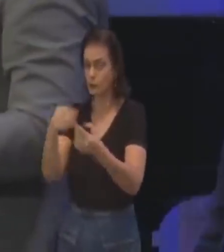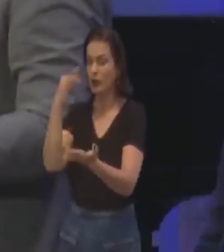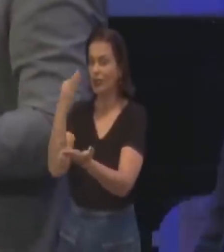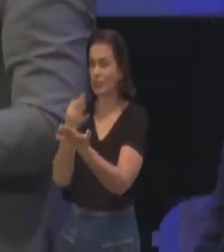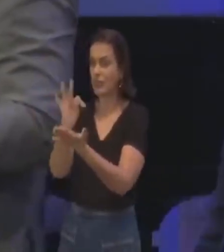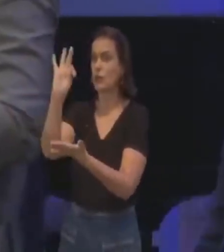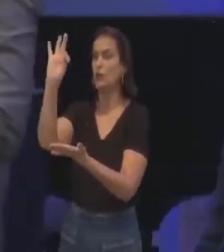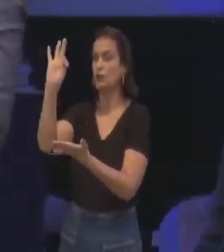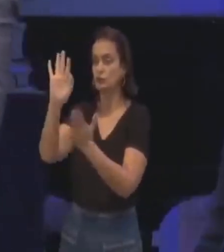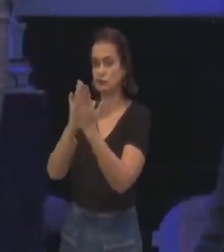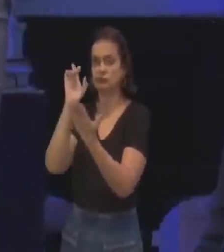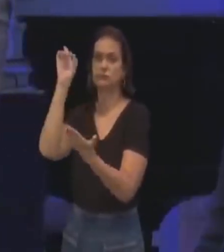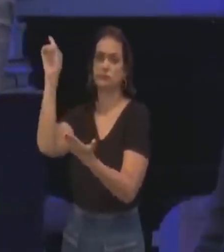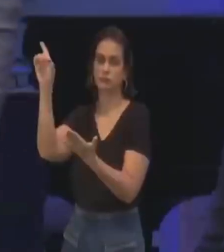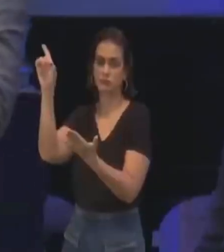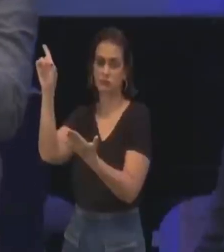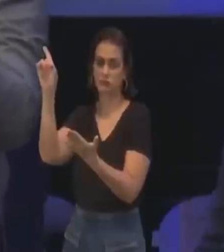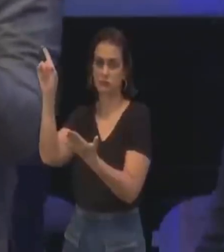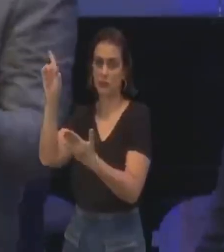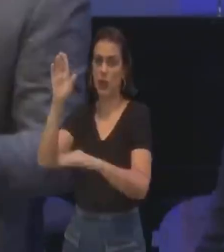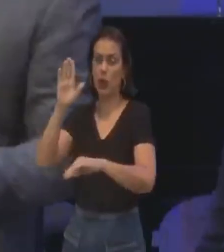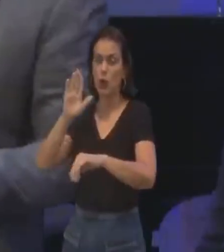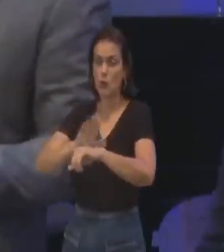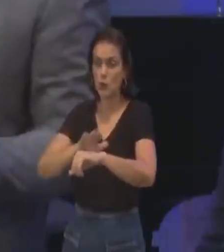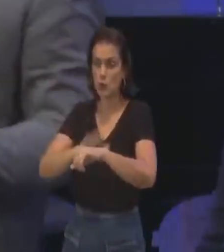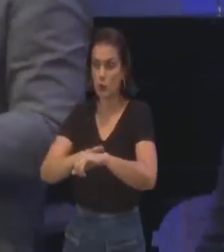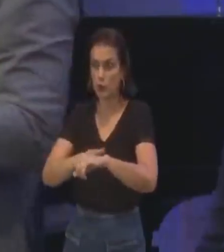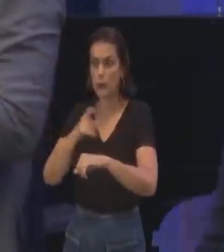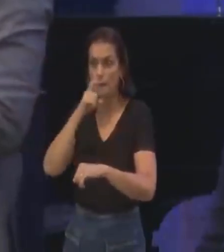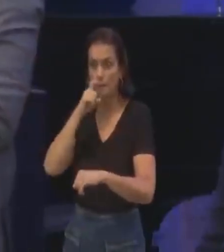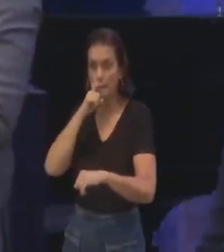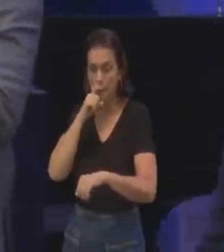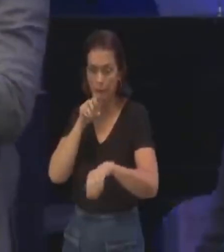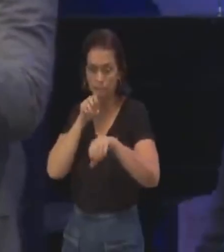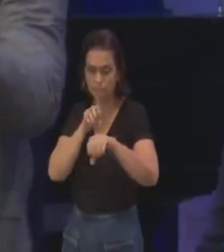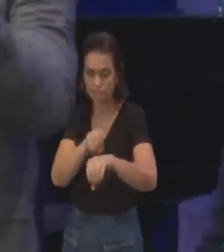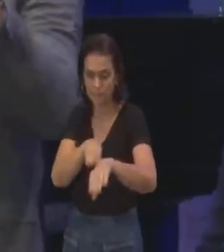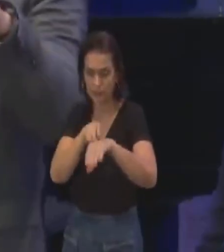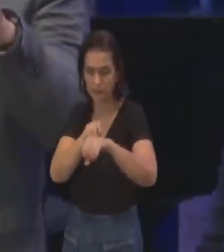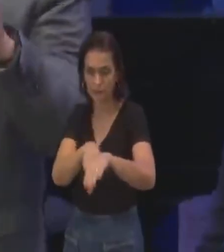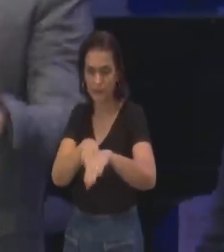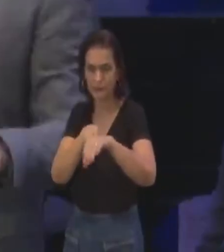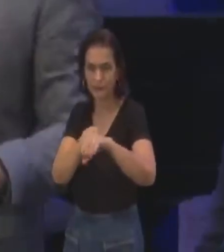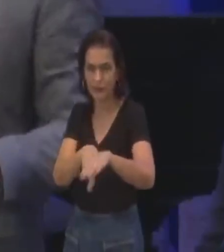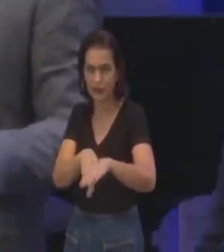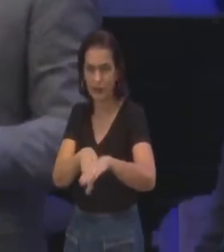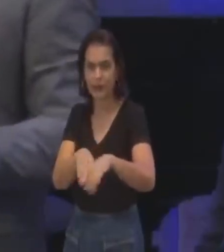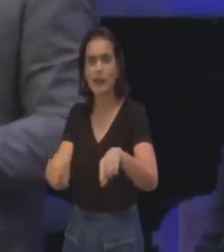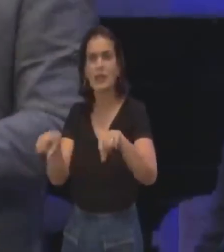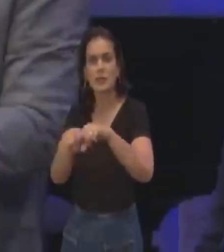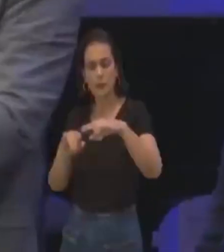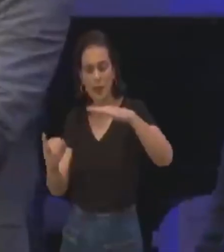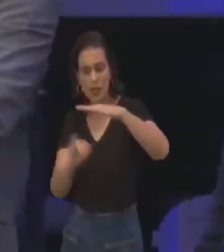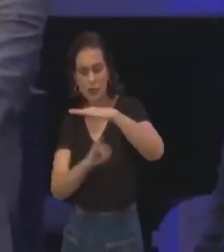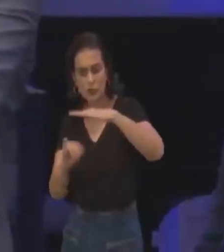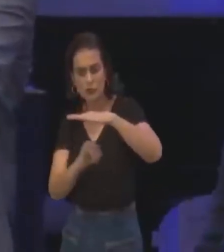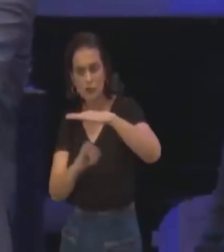Deus, quando nós recebemos a educação dos nossos pais, a educação das instituições de